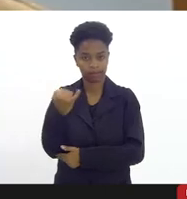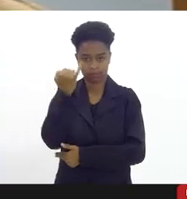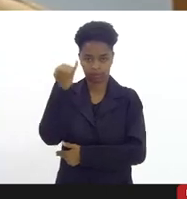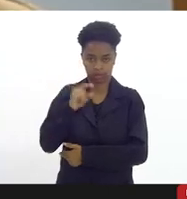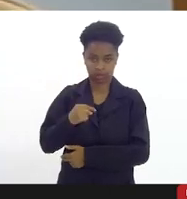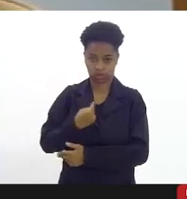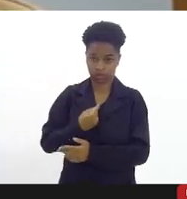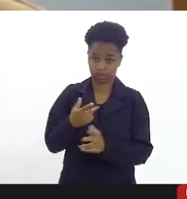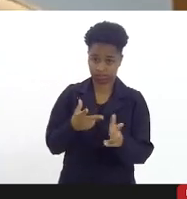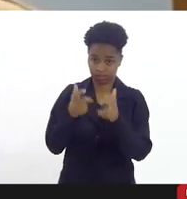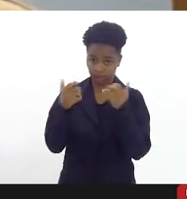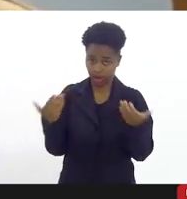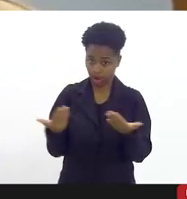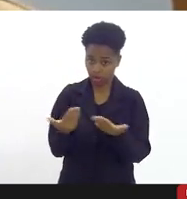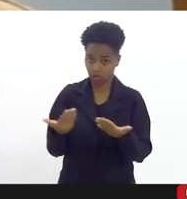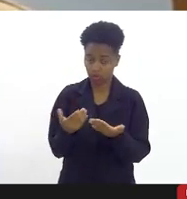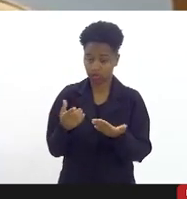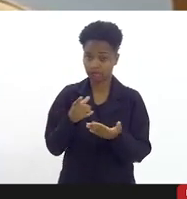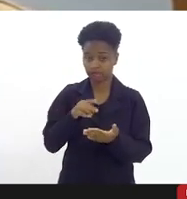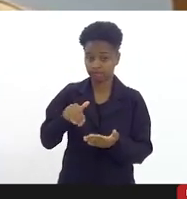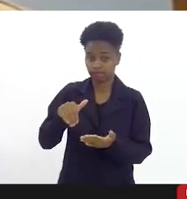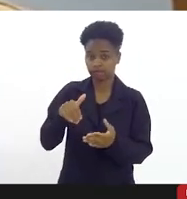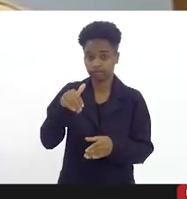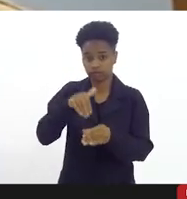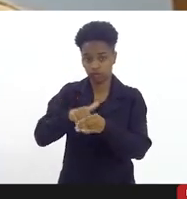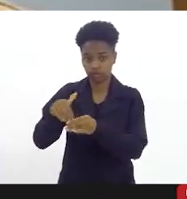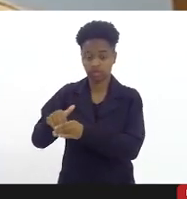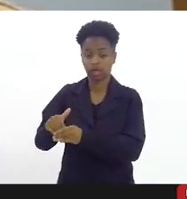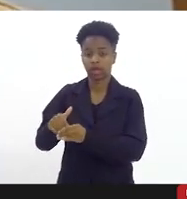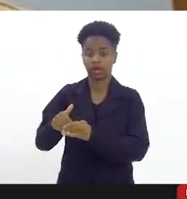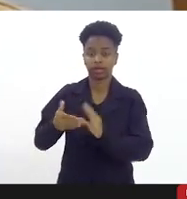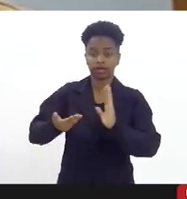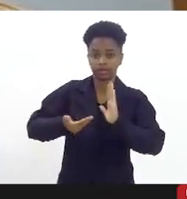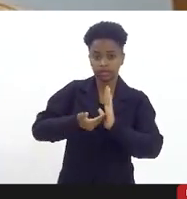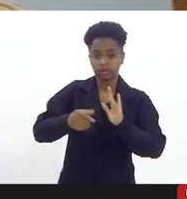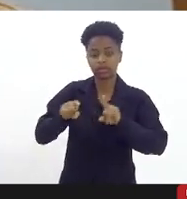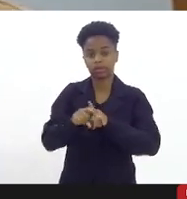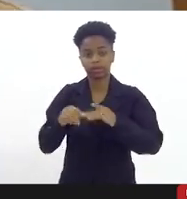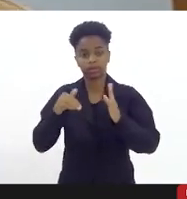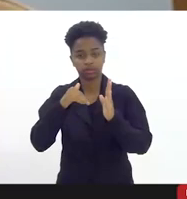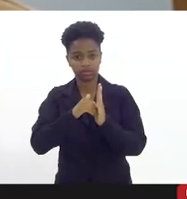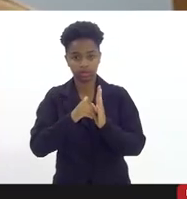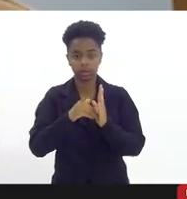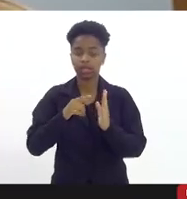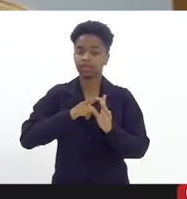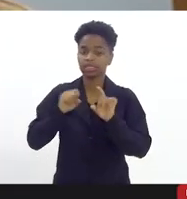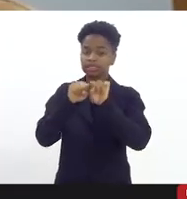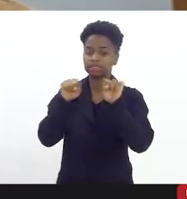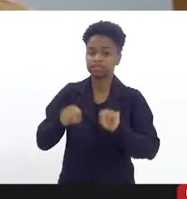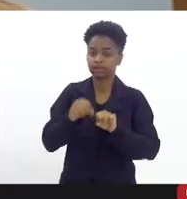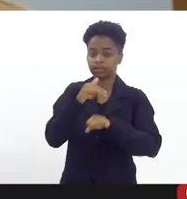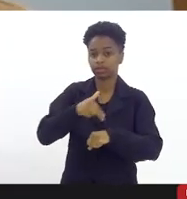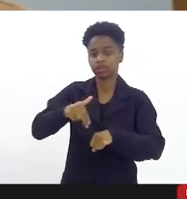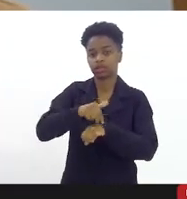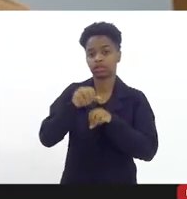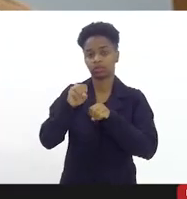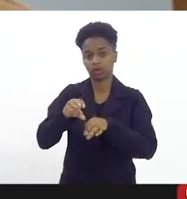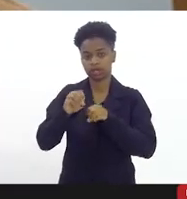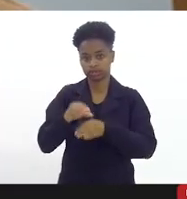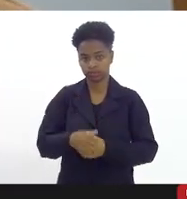nesse exato momento está para ser votado na Câmara dos Deputados no senado federal é o Sistema Nacional de Educação